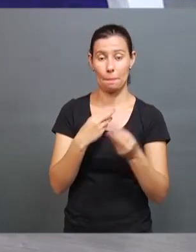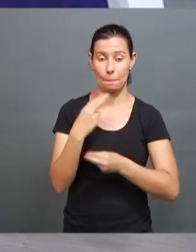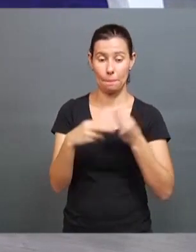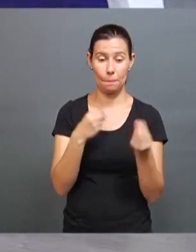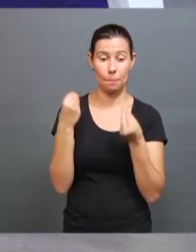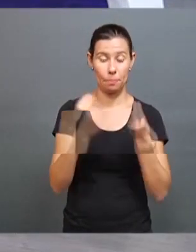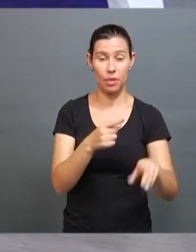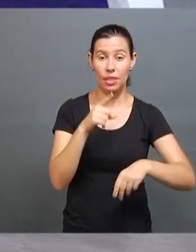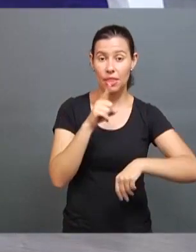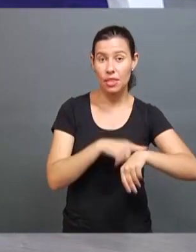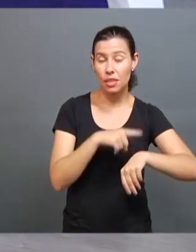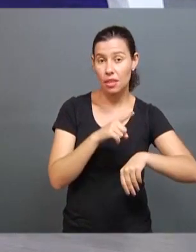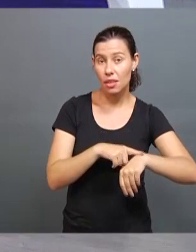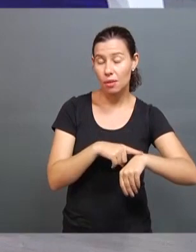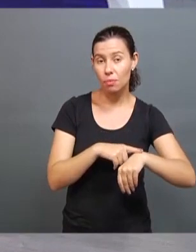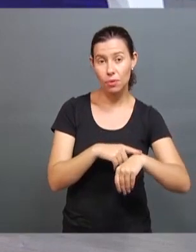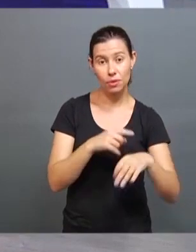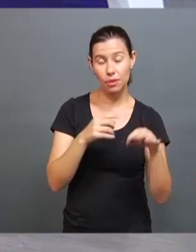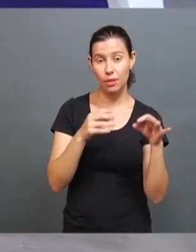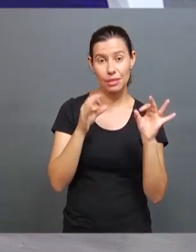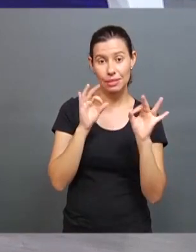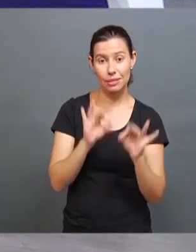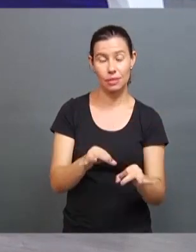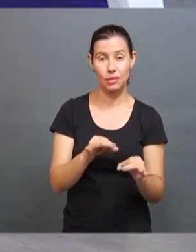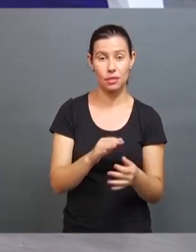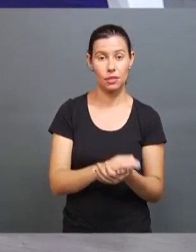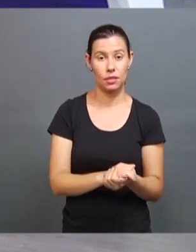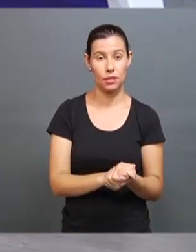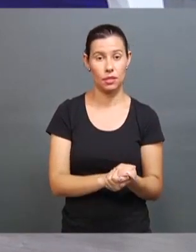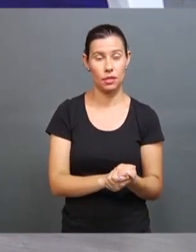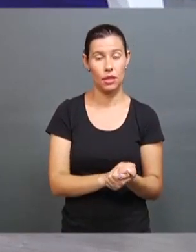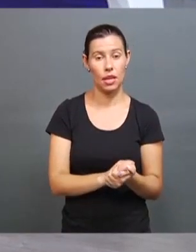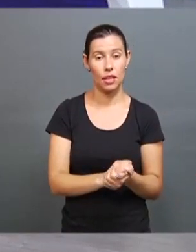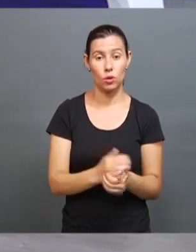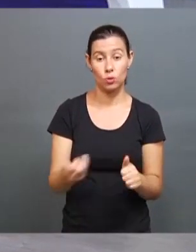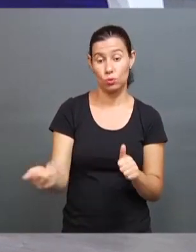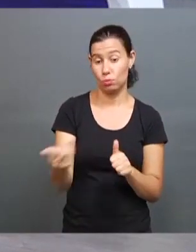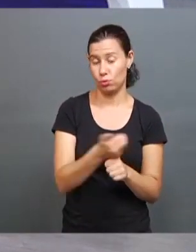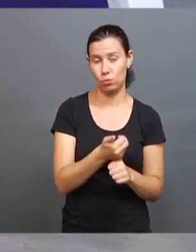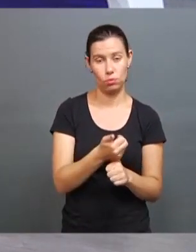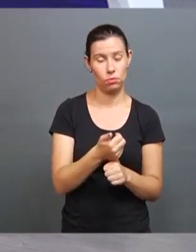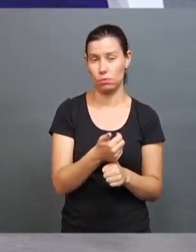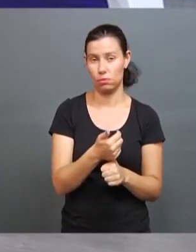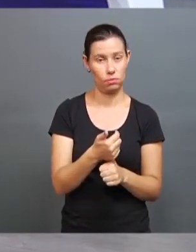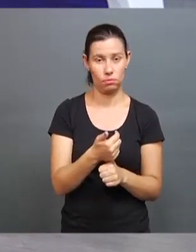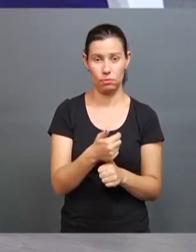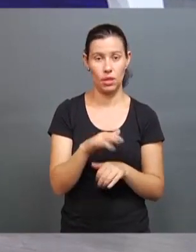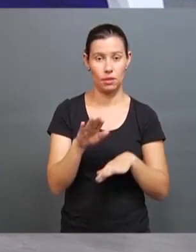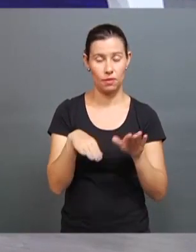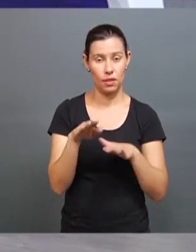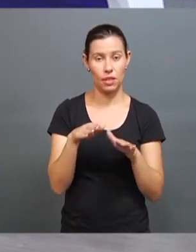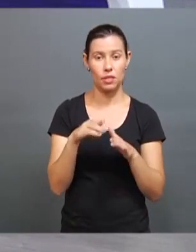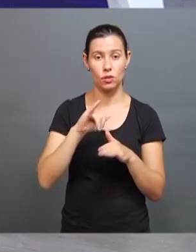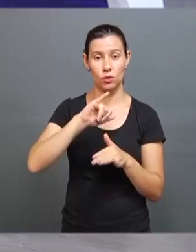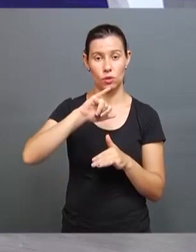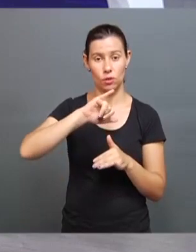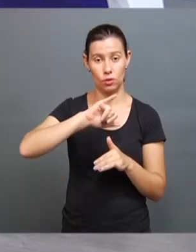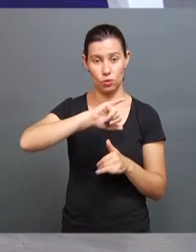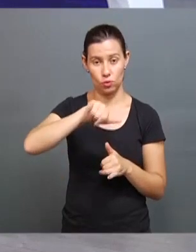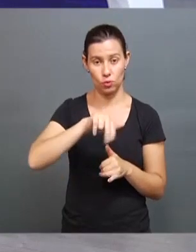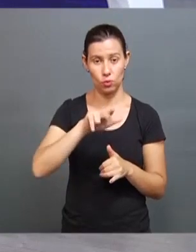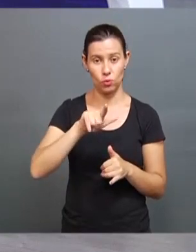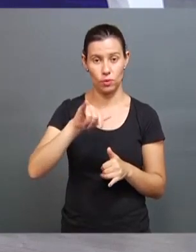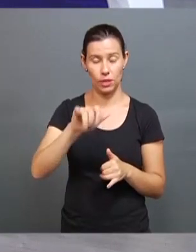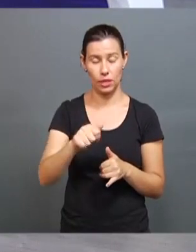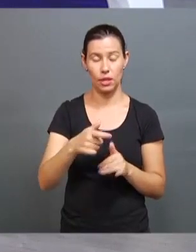o que acontece? A Júlia, ela não substitui os brinquedos. Ela chega ao ponto de, quando ela vai para a cama, ela tem que levar a neném,